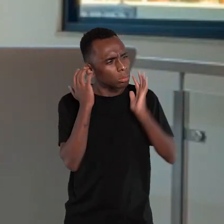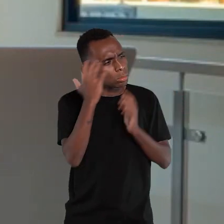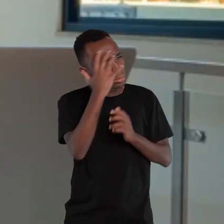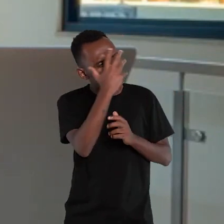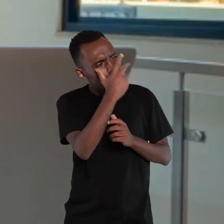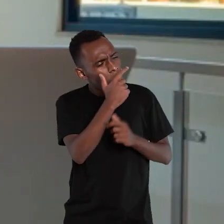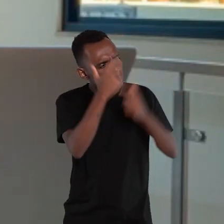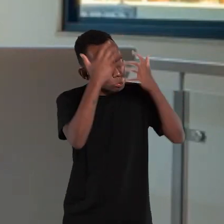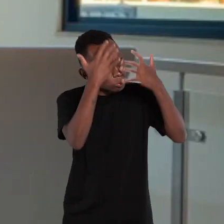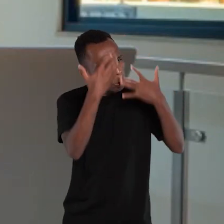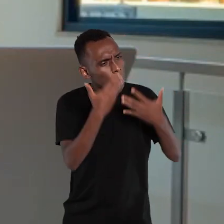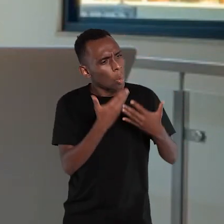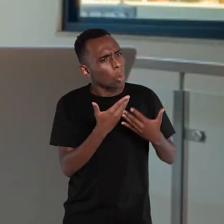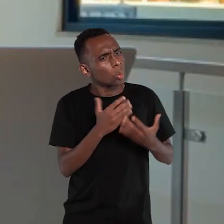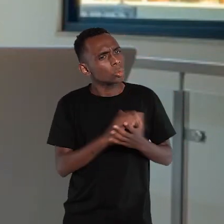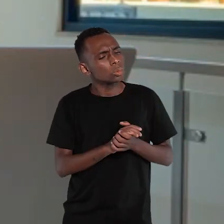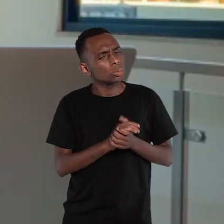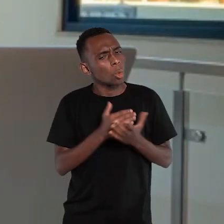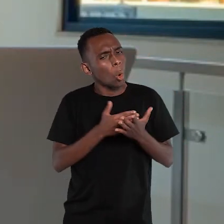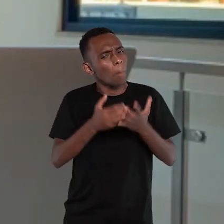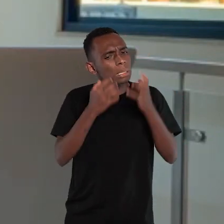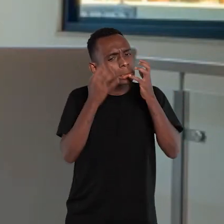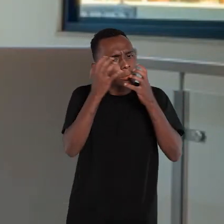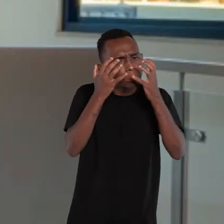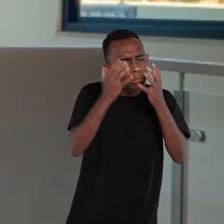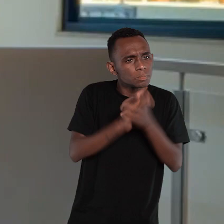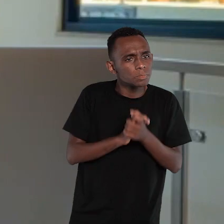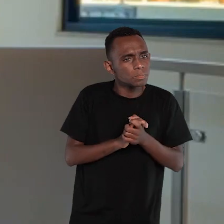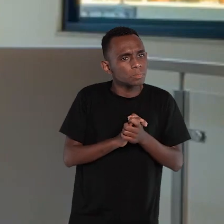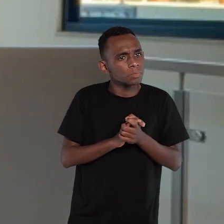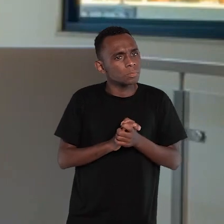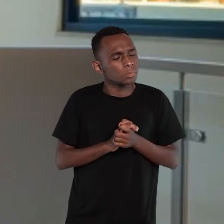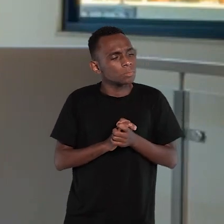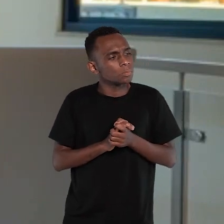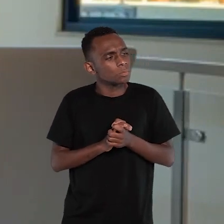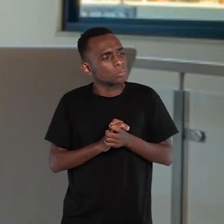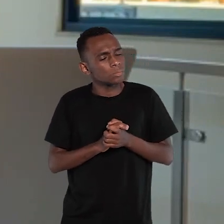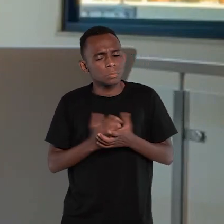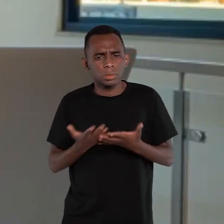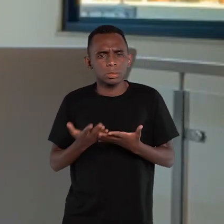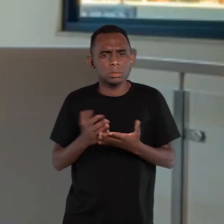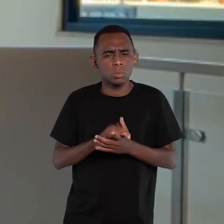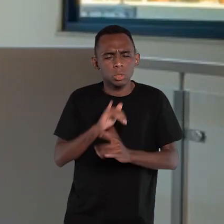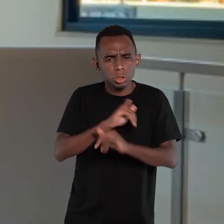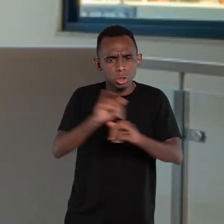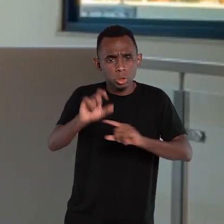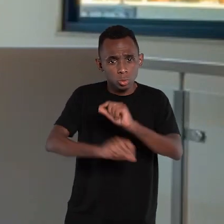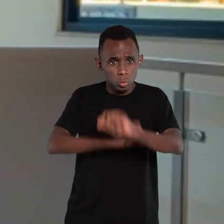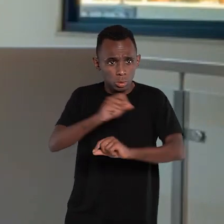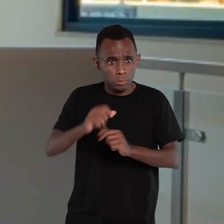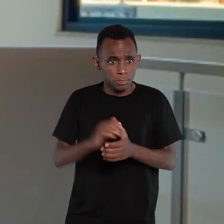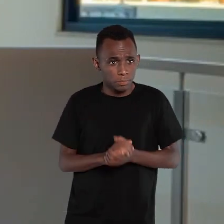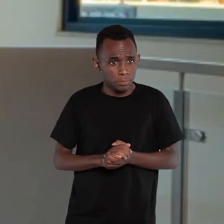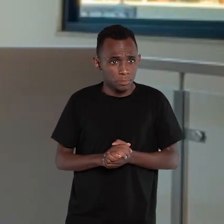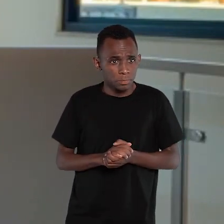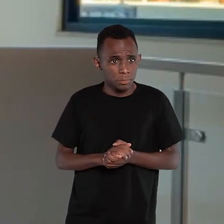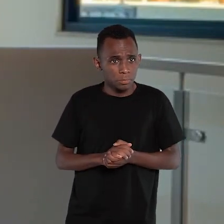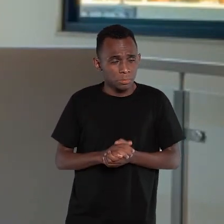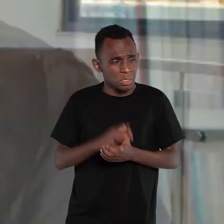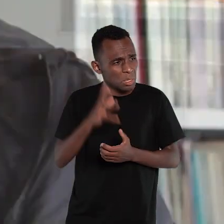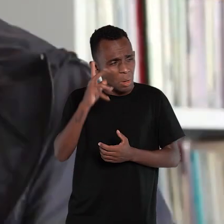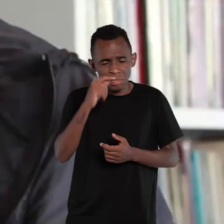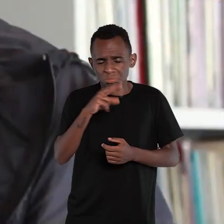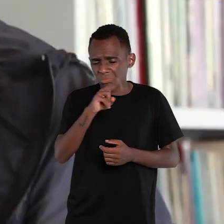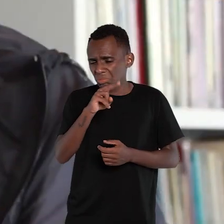um rosto que era uma celebração às rugas. Com a Dalgisa, ele disse: acho que você